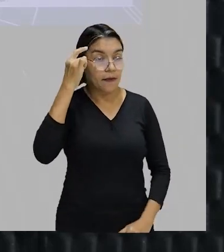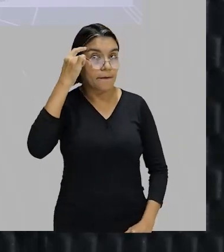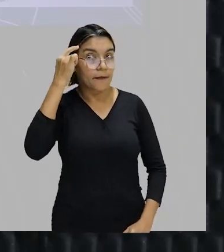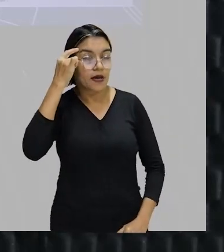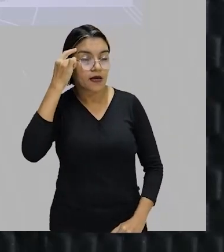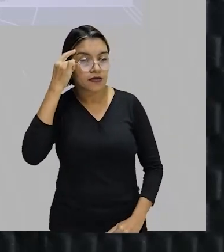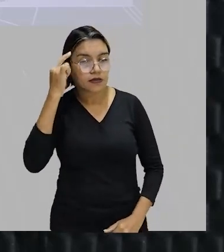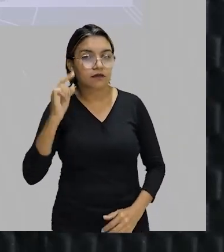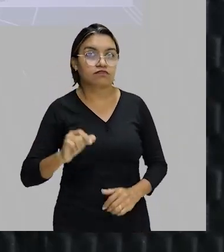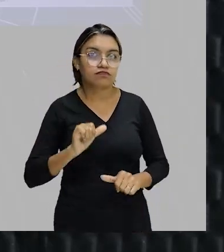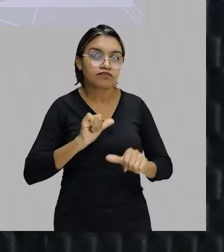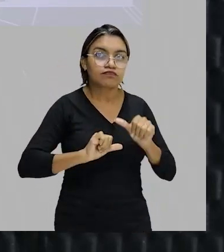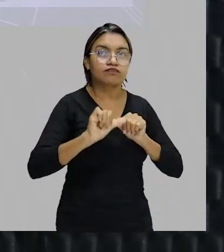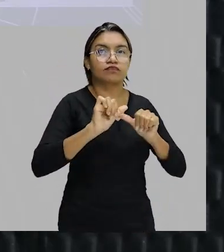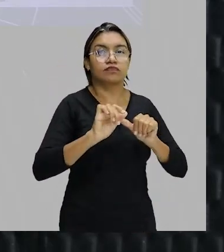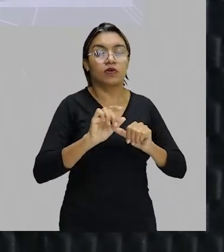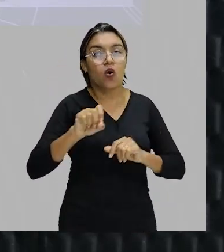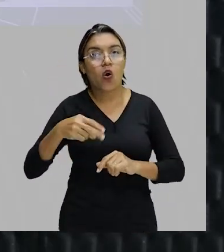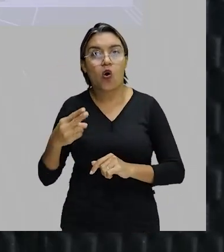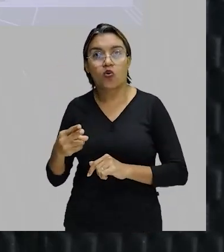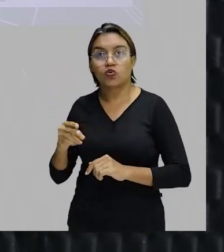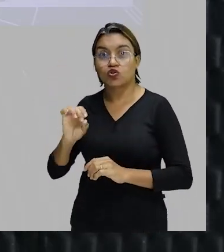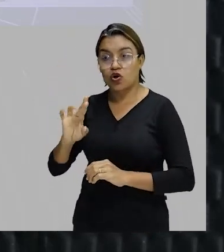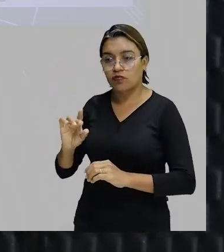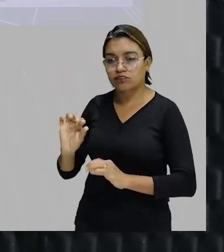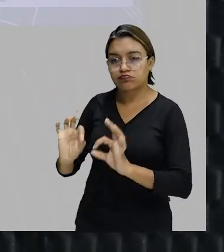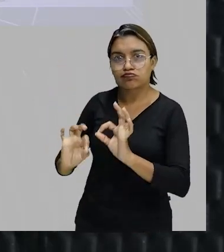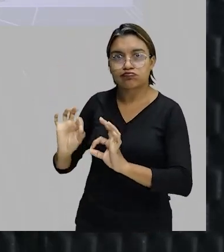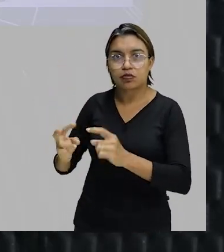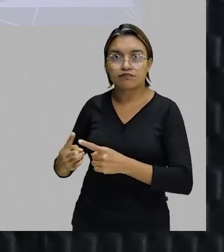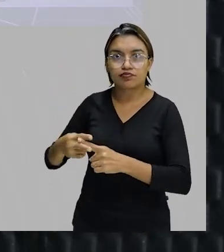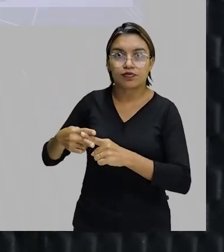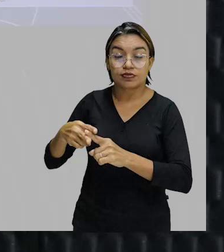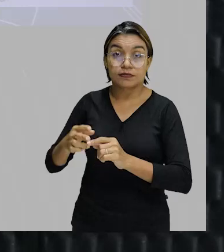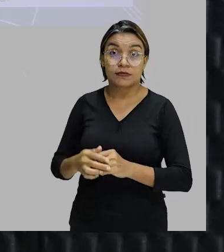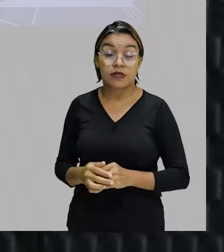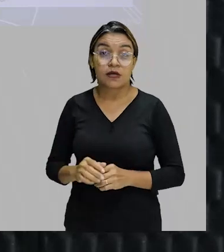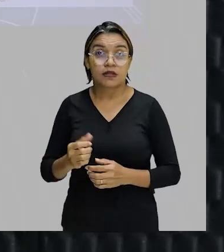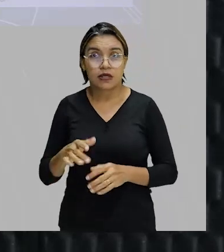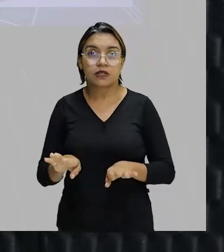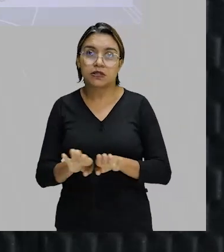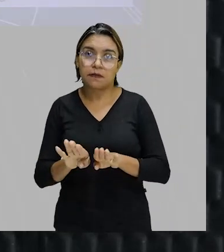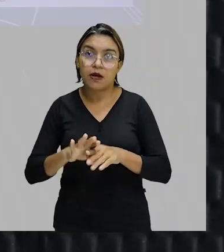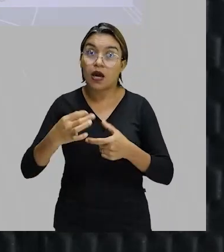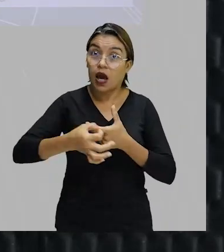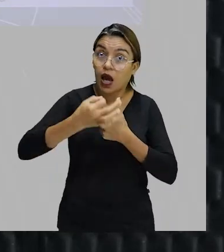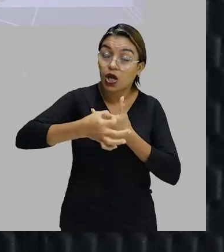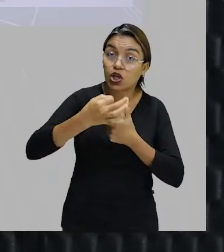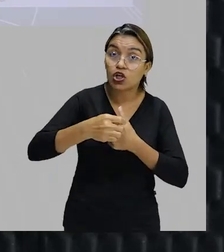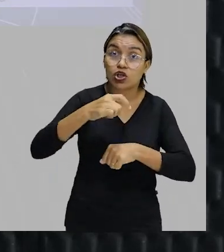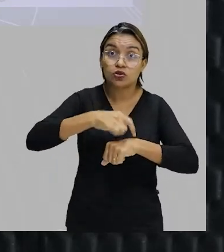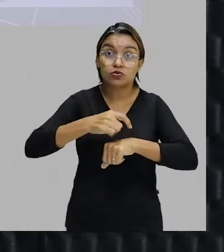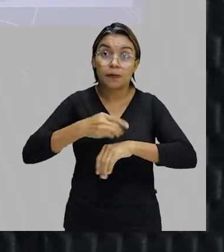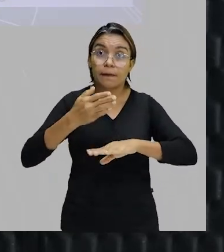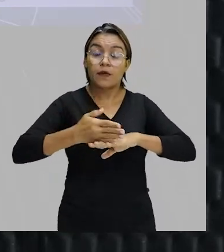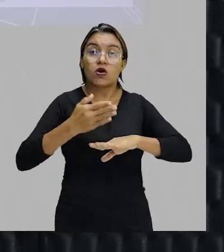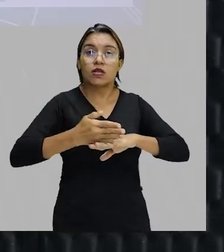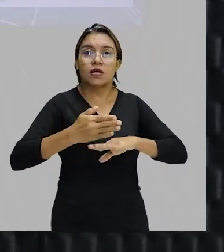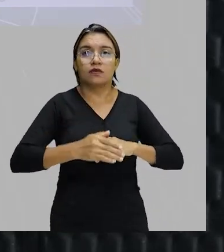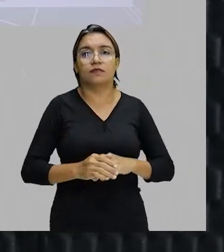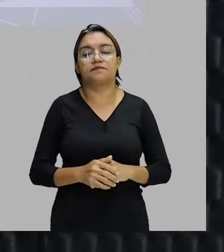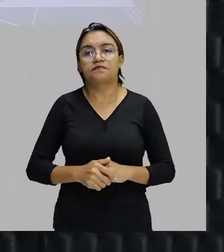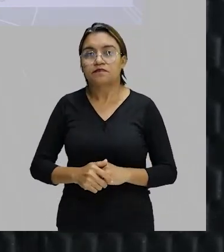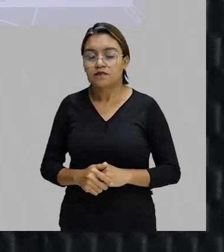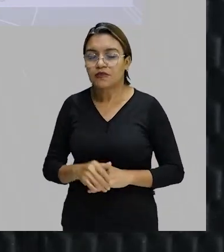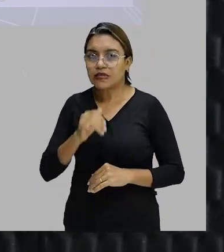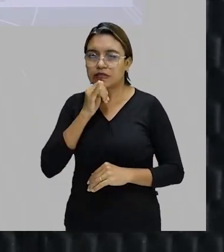quem acompanha, e existe só quem monta. Nesse processo surge também a crítica do tempos modernos, a chamada alienação do trabalho, né?